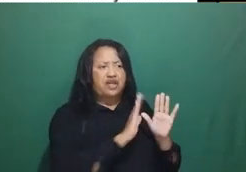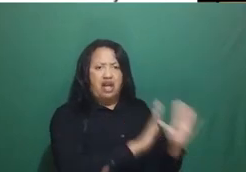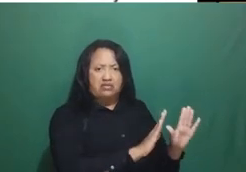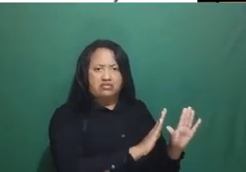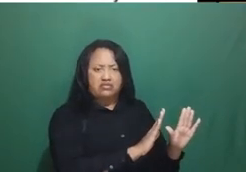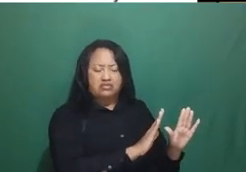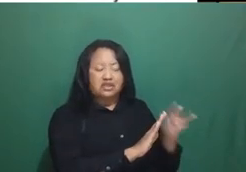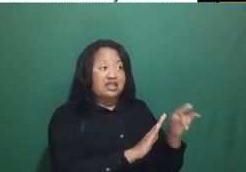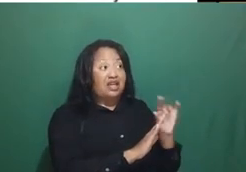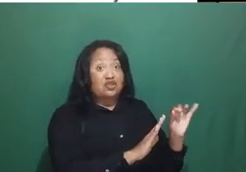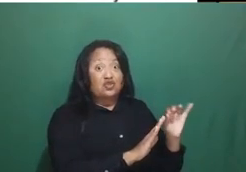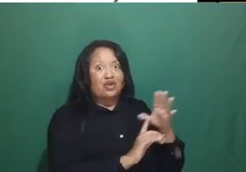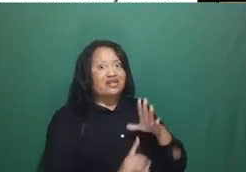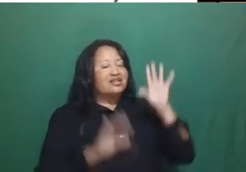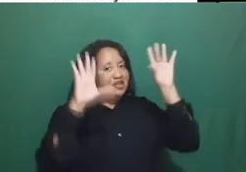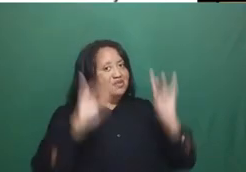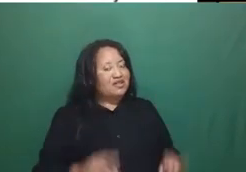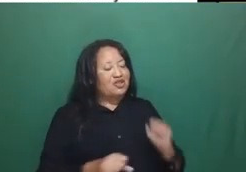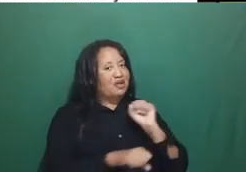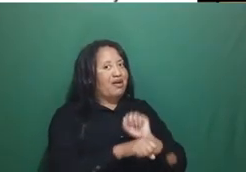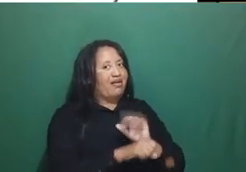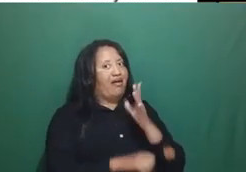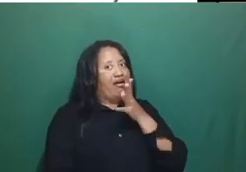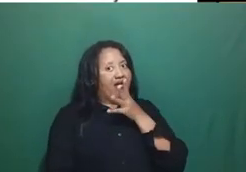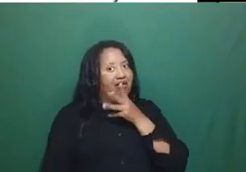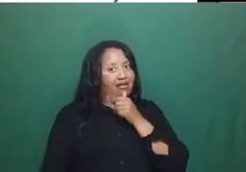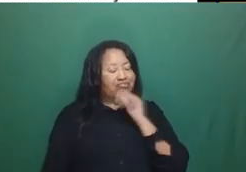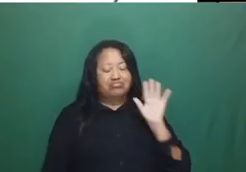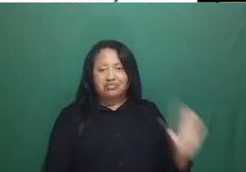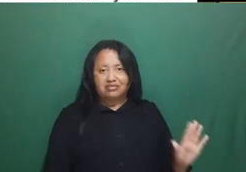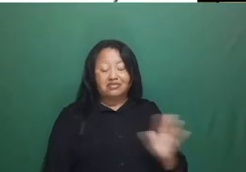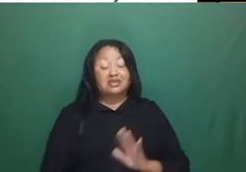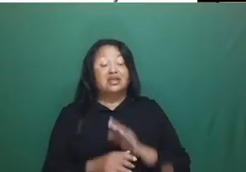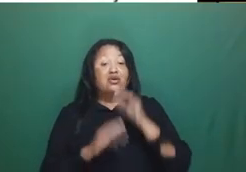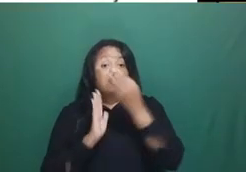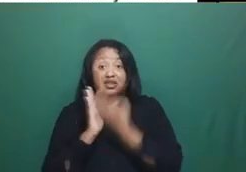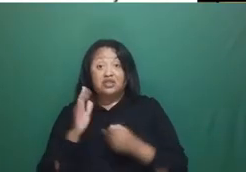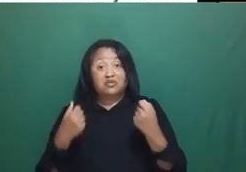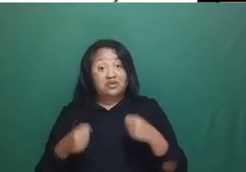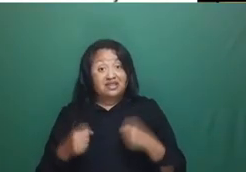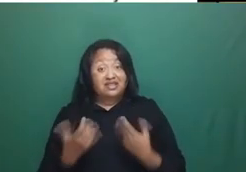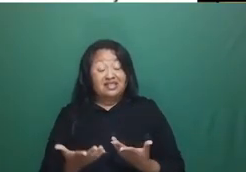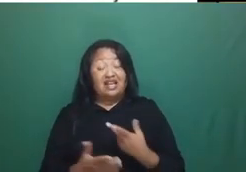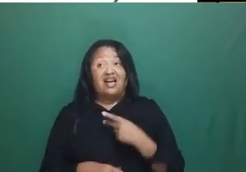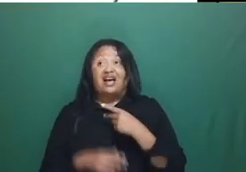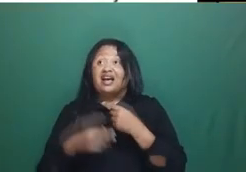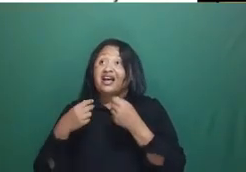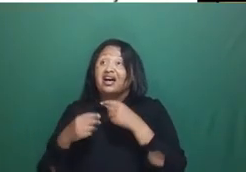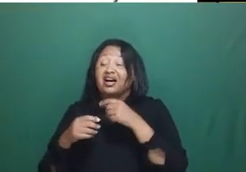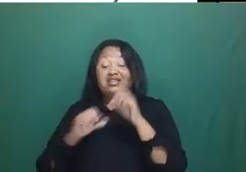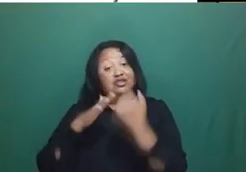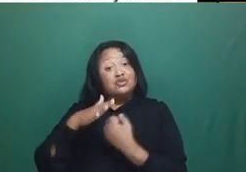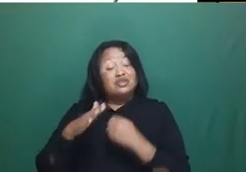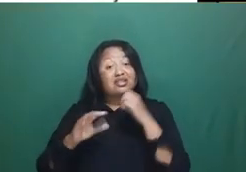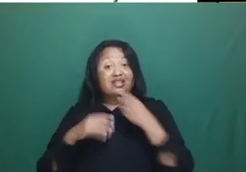peça favorita e ela tá lá parada a tanto tempo né Ele diz o texto diz assim ainda é preciso que a moda a indústria